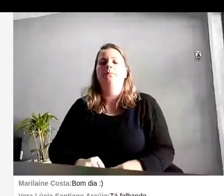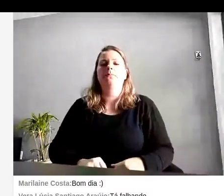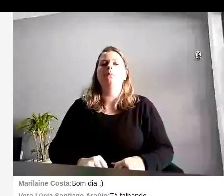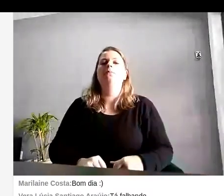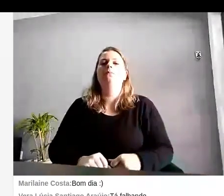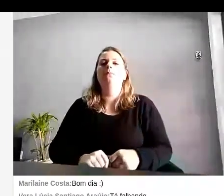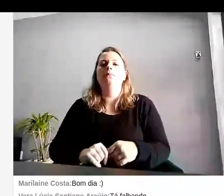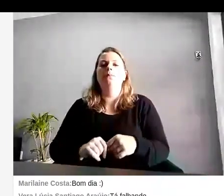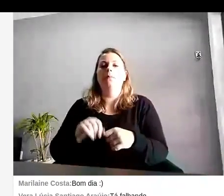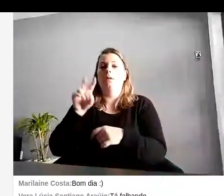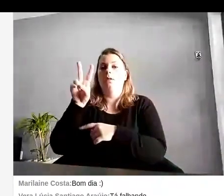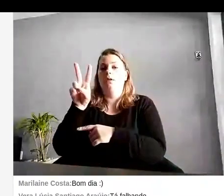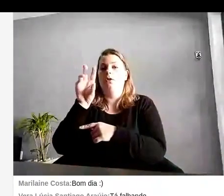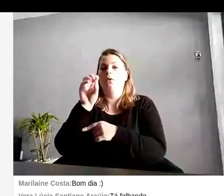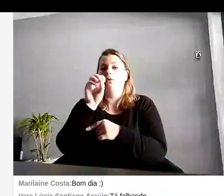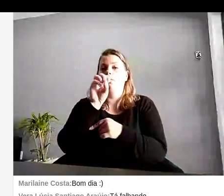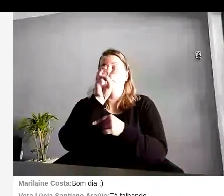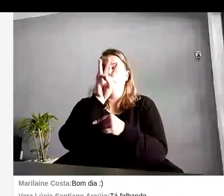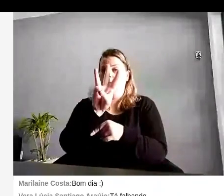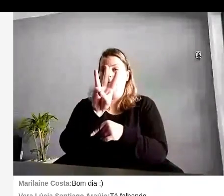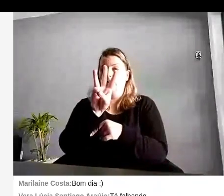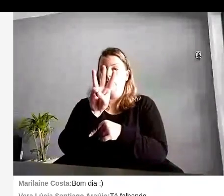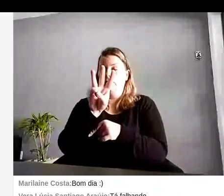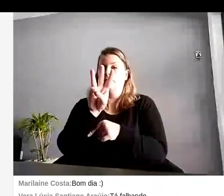em 2003, nós tivemos